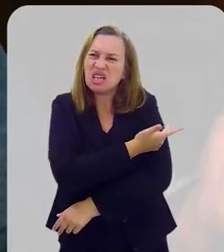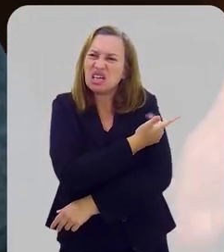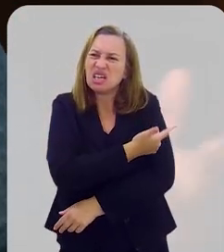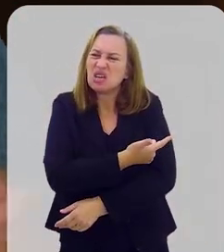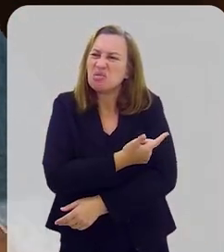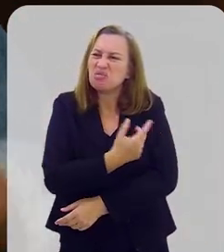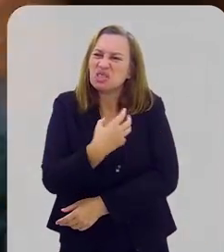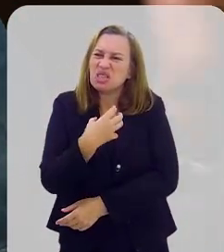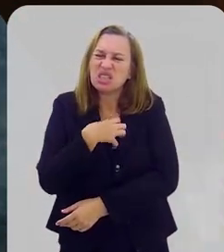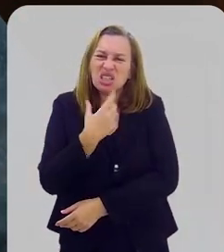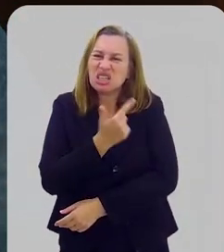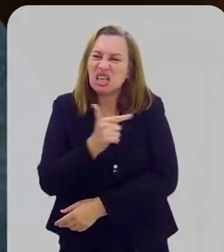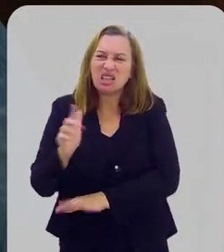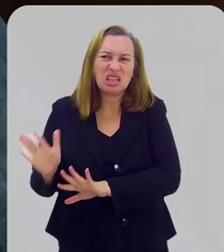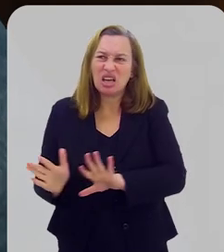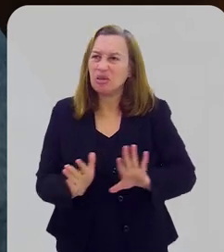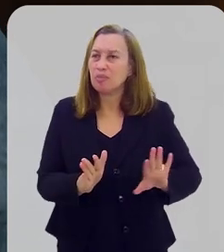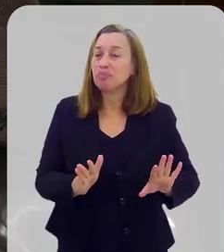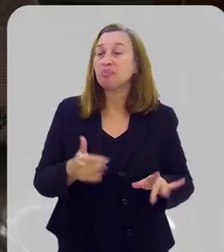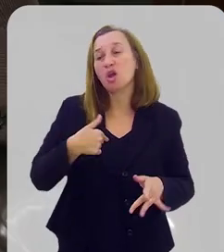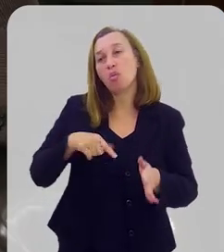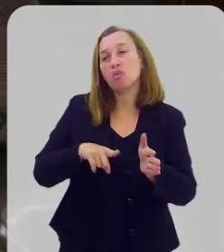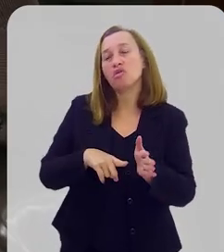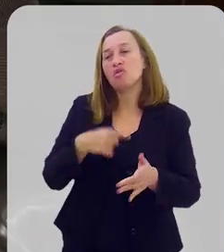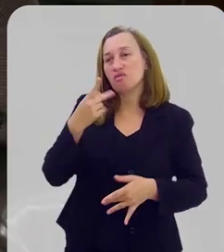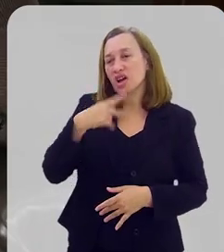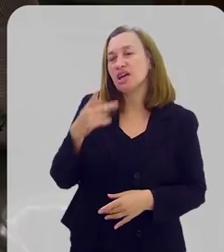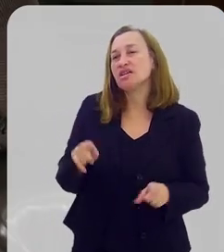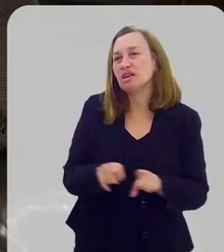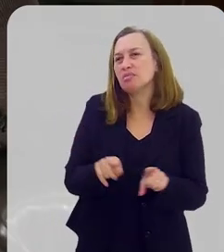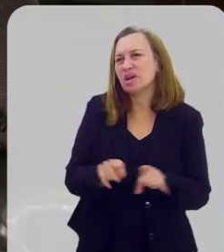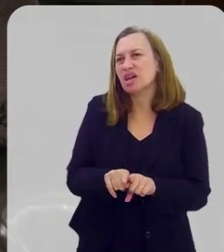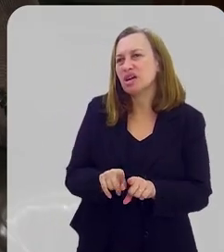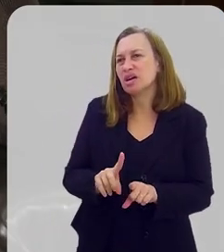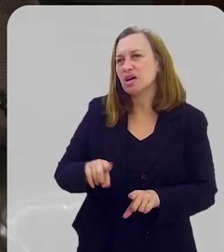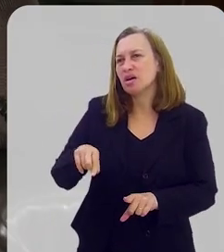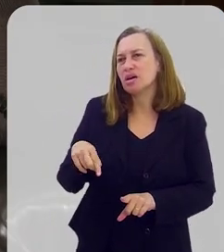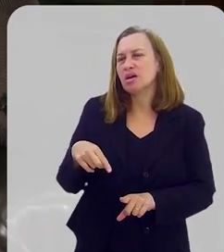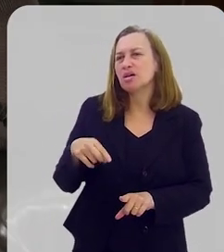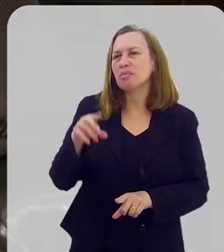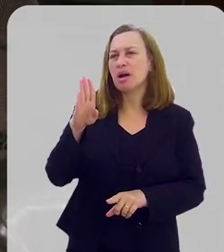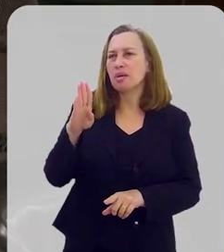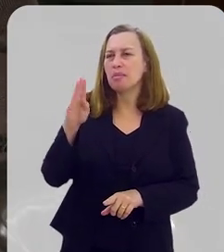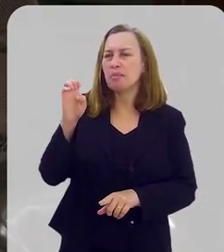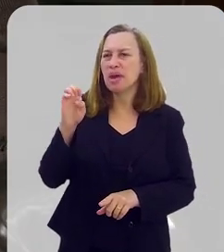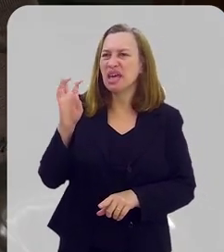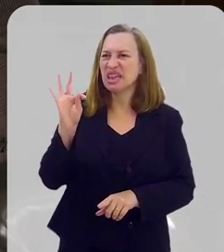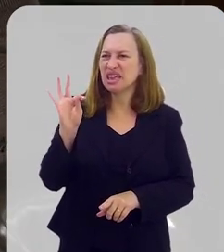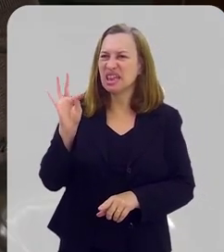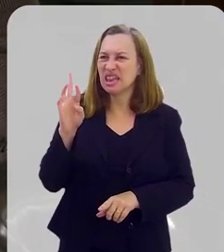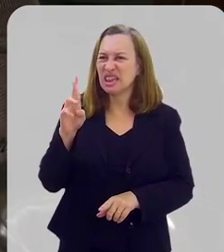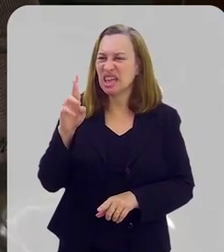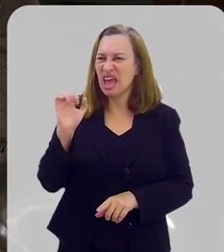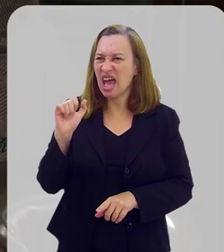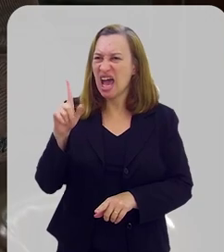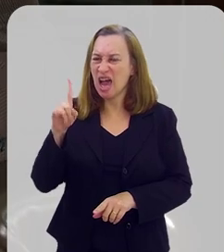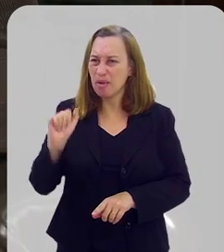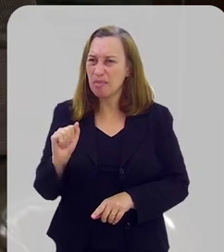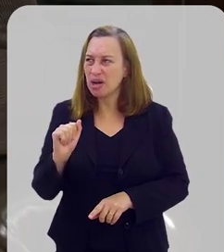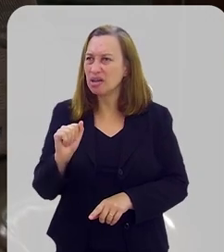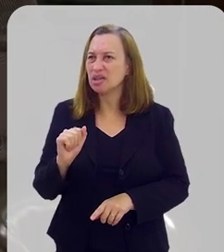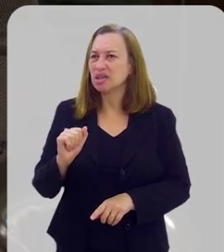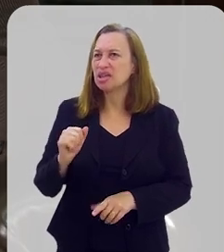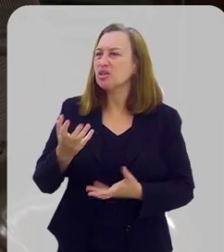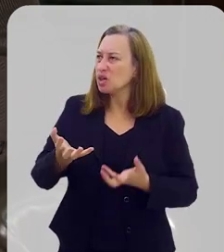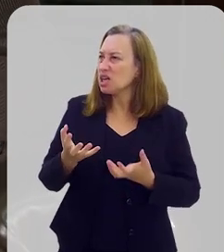não nada eu falei eu eu falei isso pra beterraba beterraba queria tatuar uma Penélope Charmosa